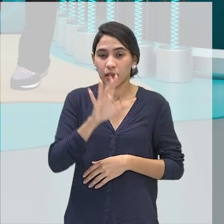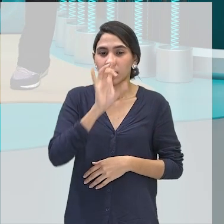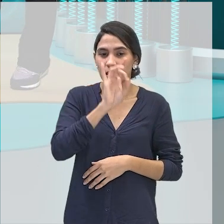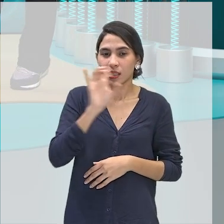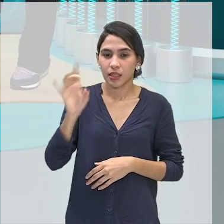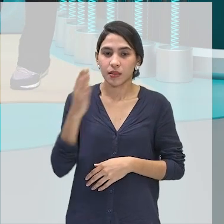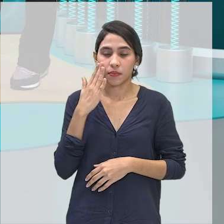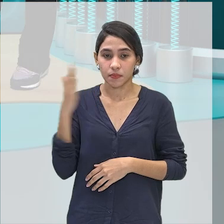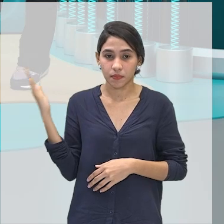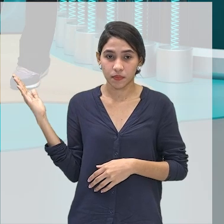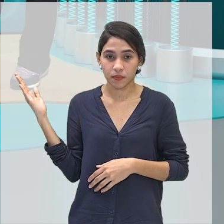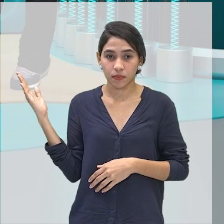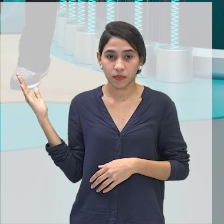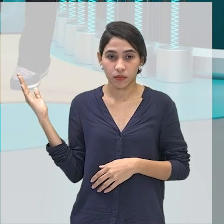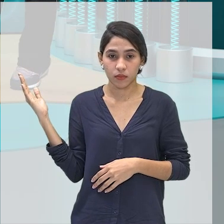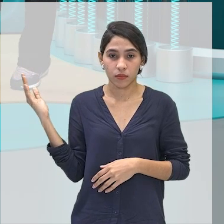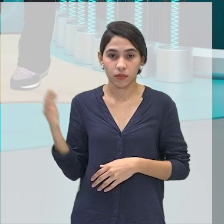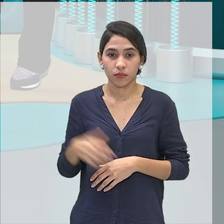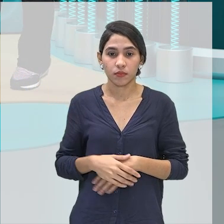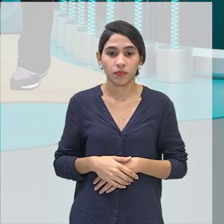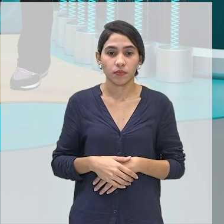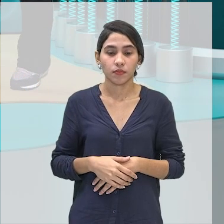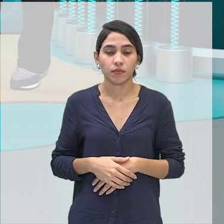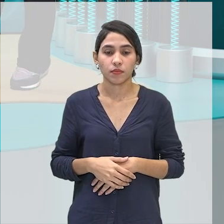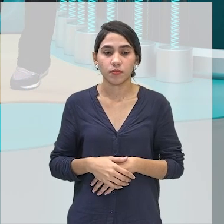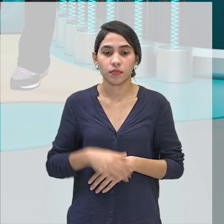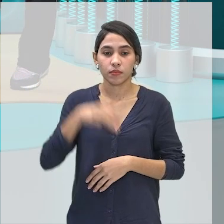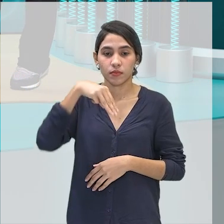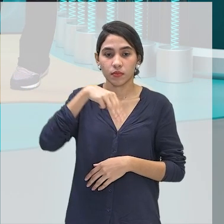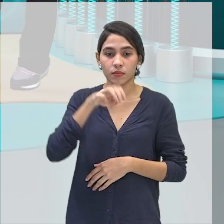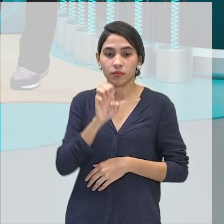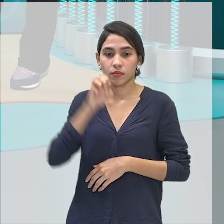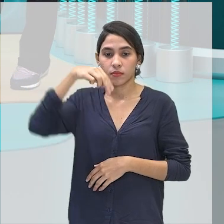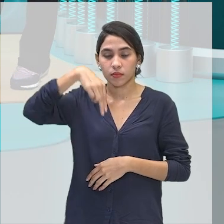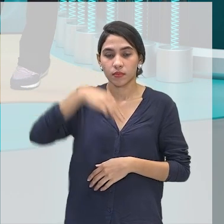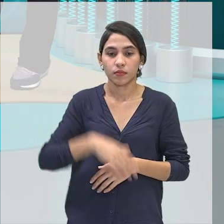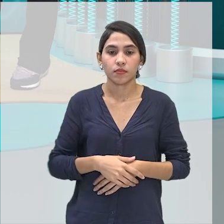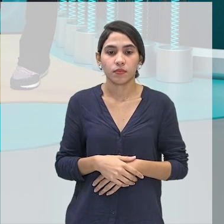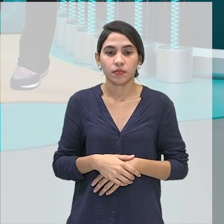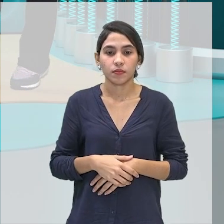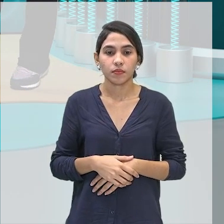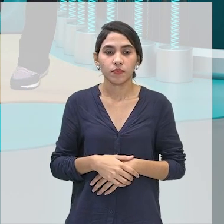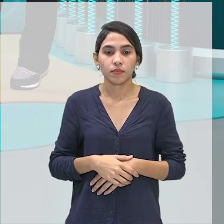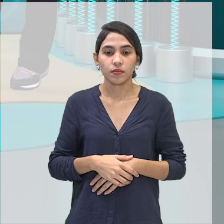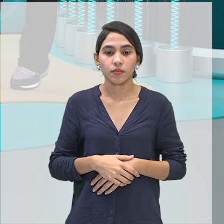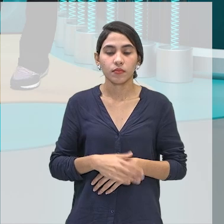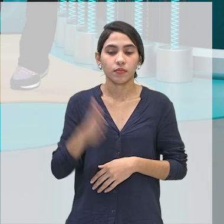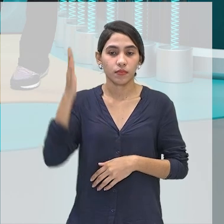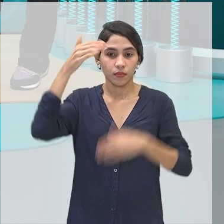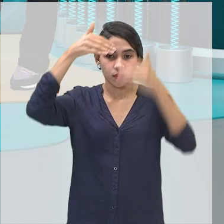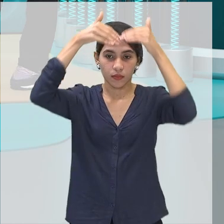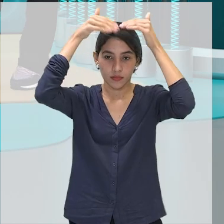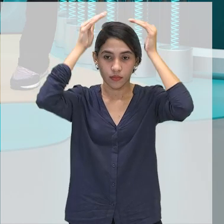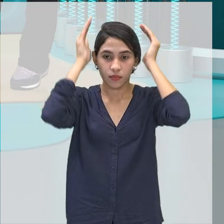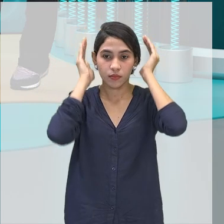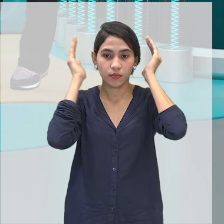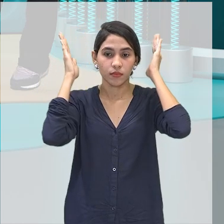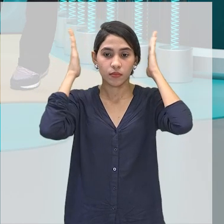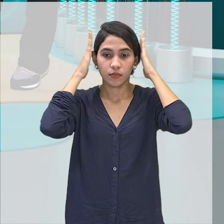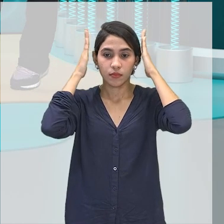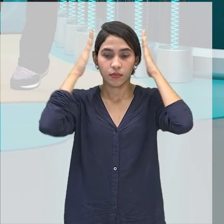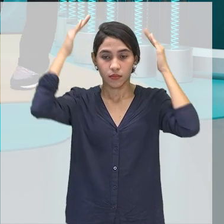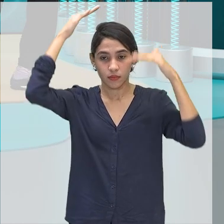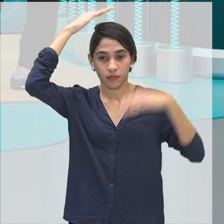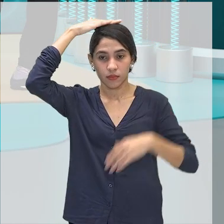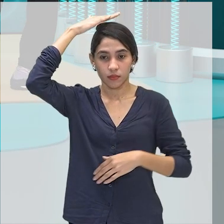desses golpes? Então vamos lá, começar pelo Men. O Men, ele é o golpe na cabeça, por